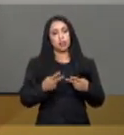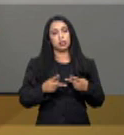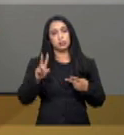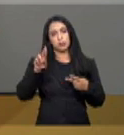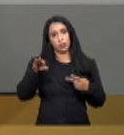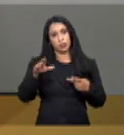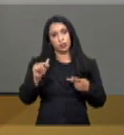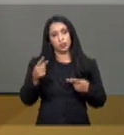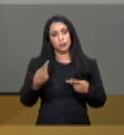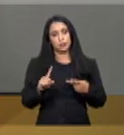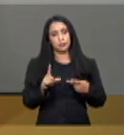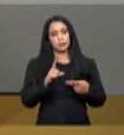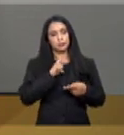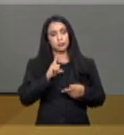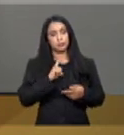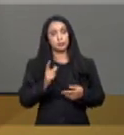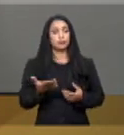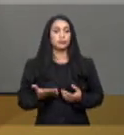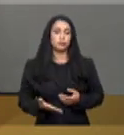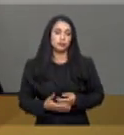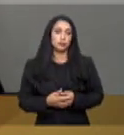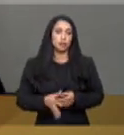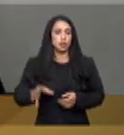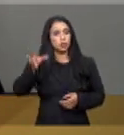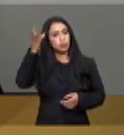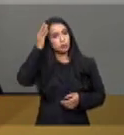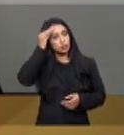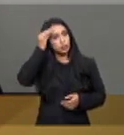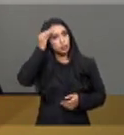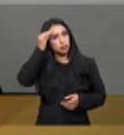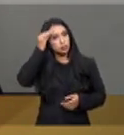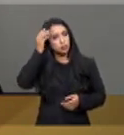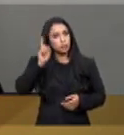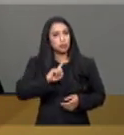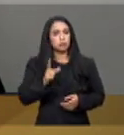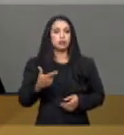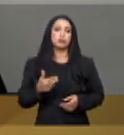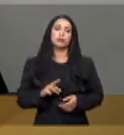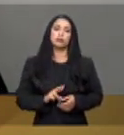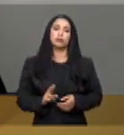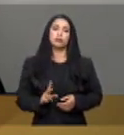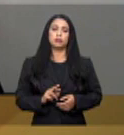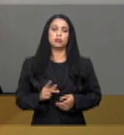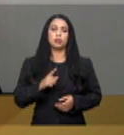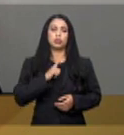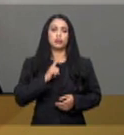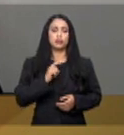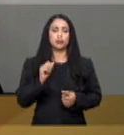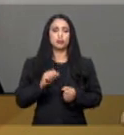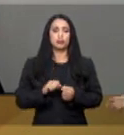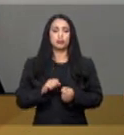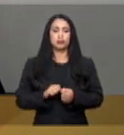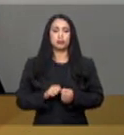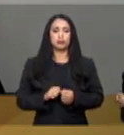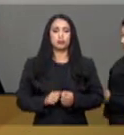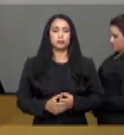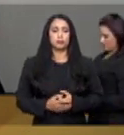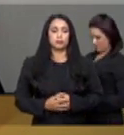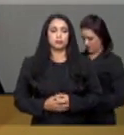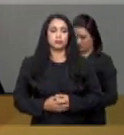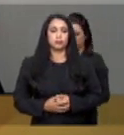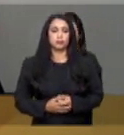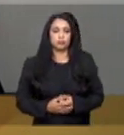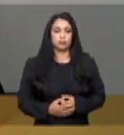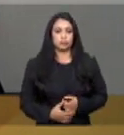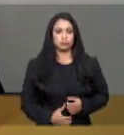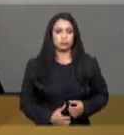embarcante. Afirma ela que o entendimento predominante não teria rejeitado, aspas, a incidência sobre o